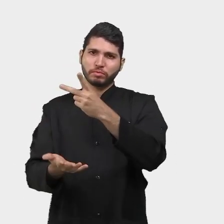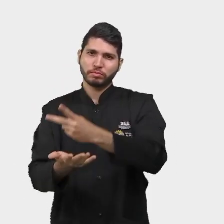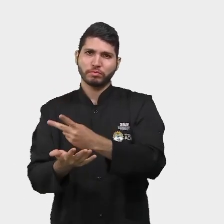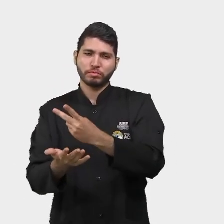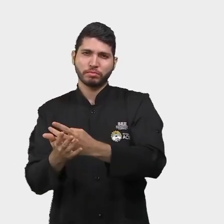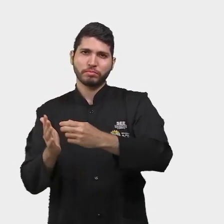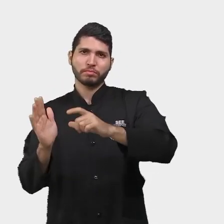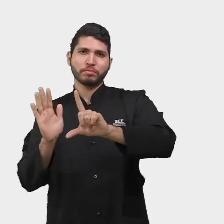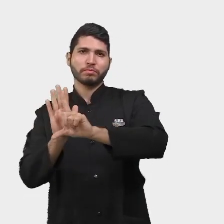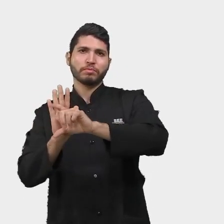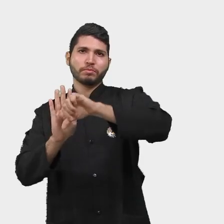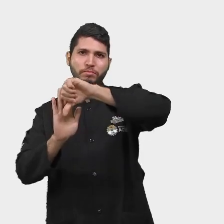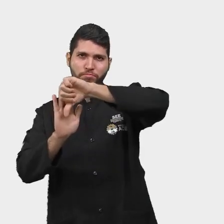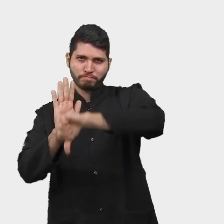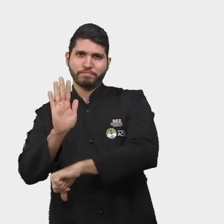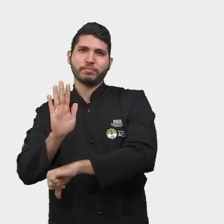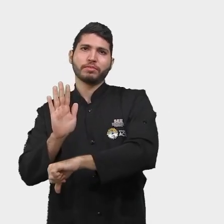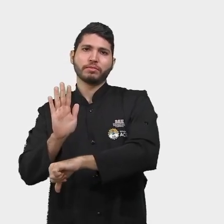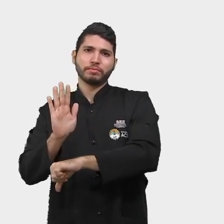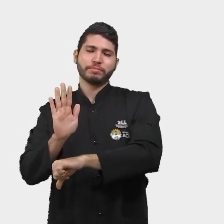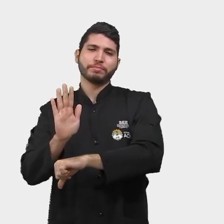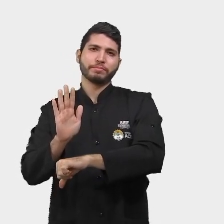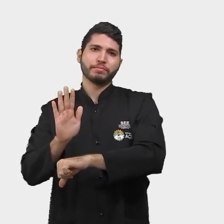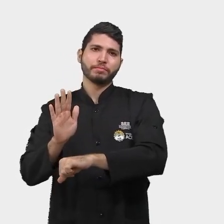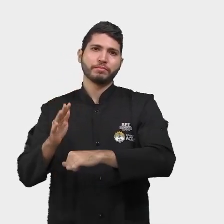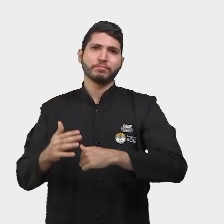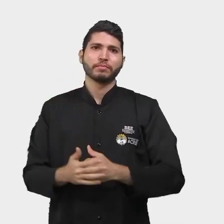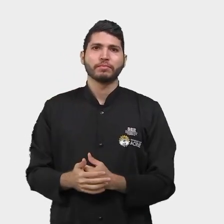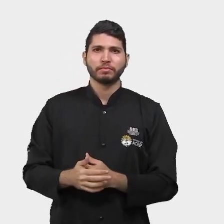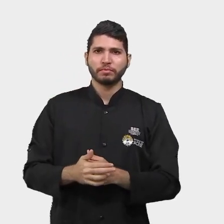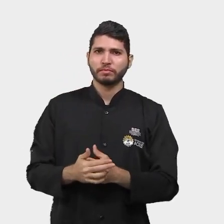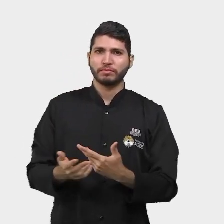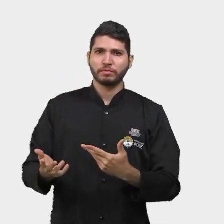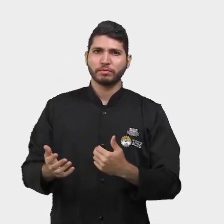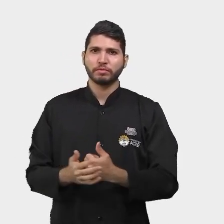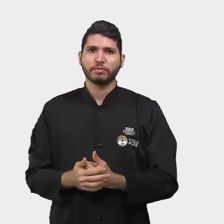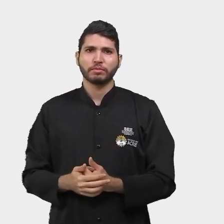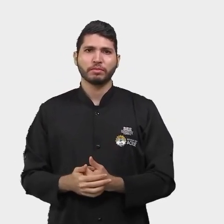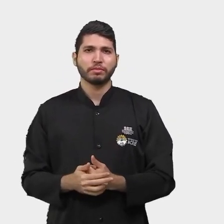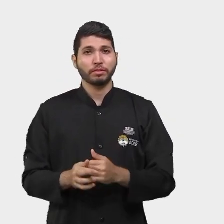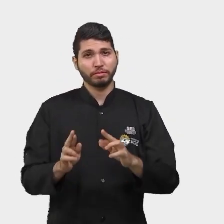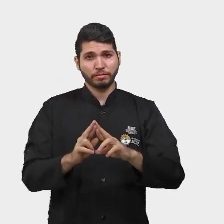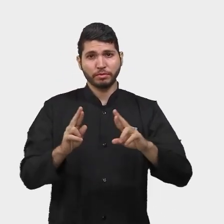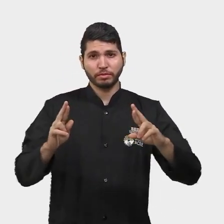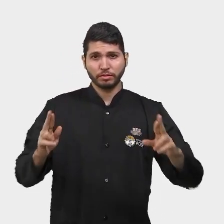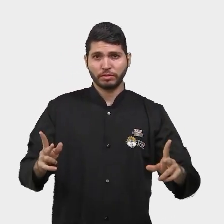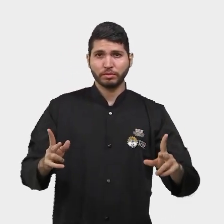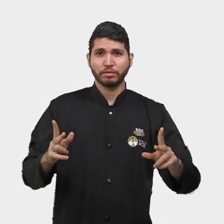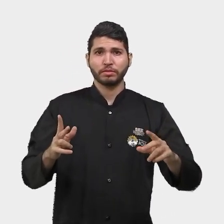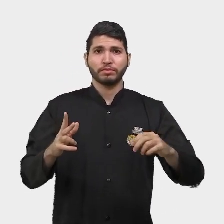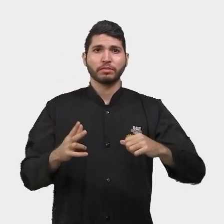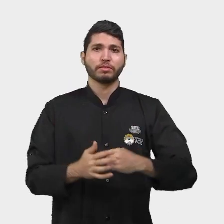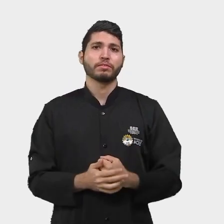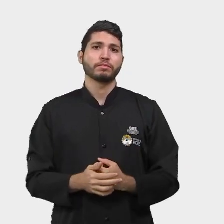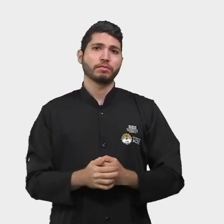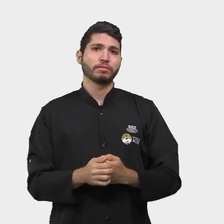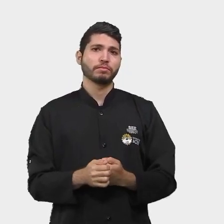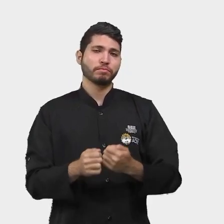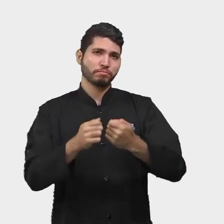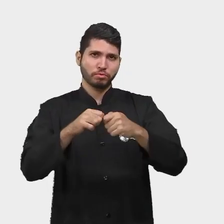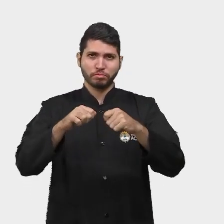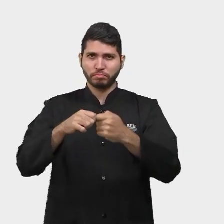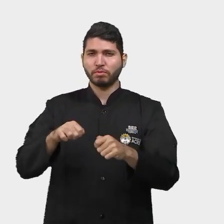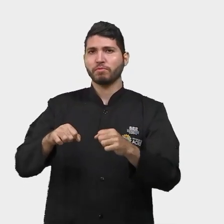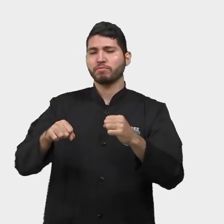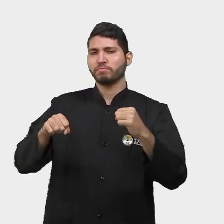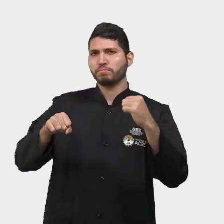e debate entre arte e vandalismo. Então, existe esse conflito, essa discussão.